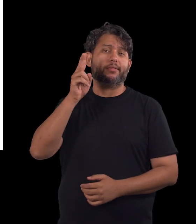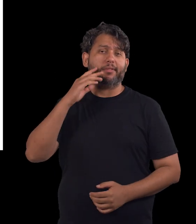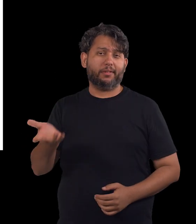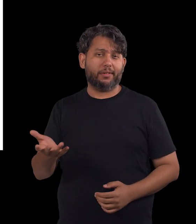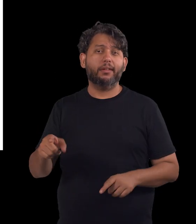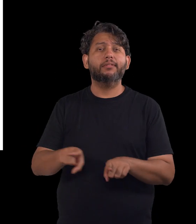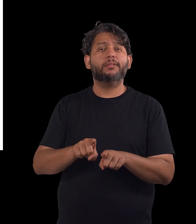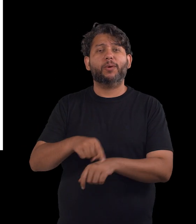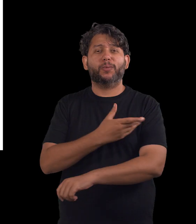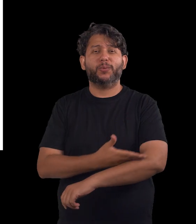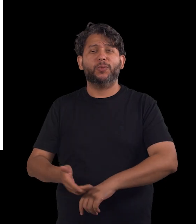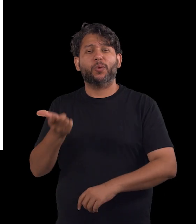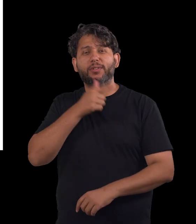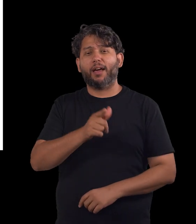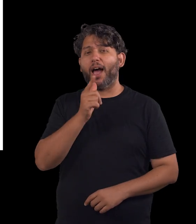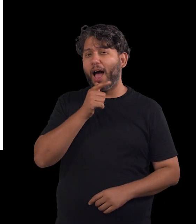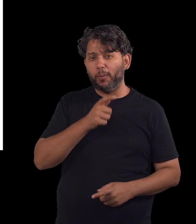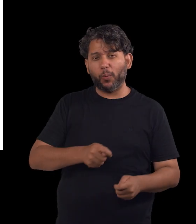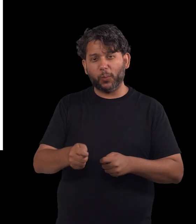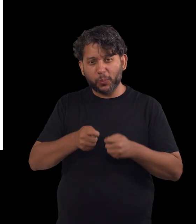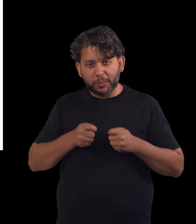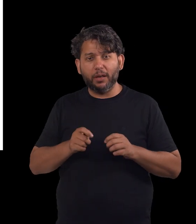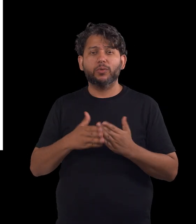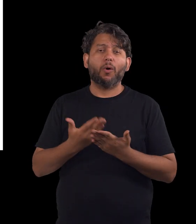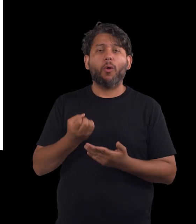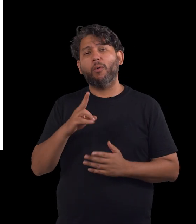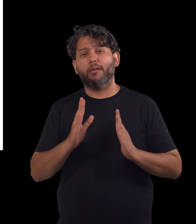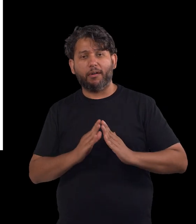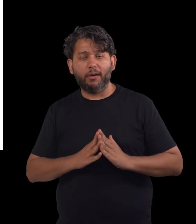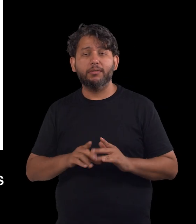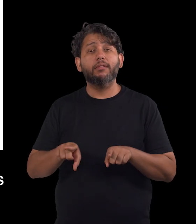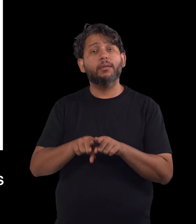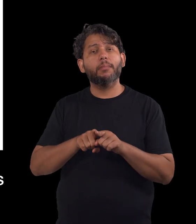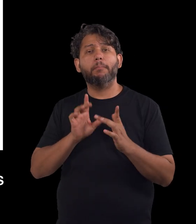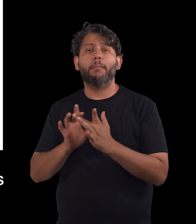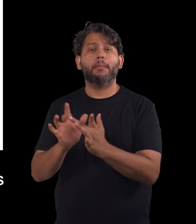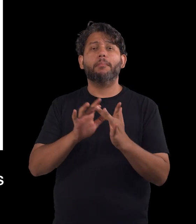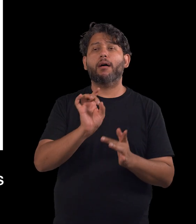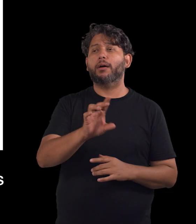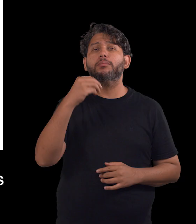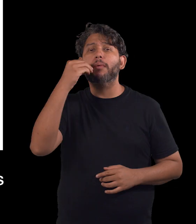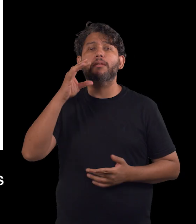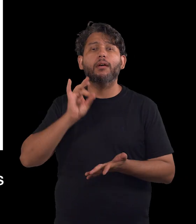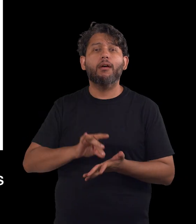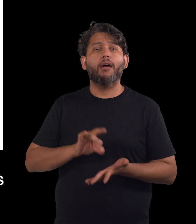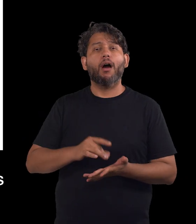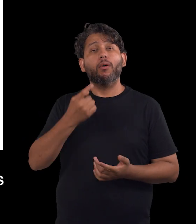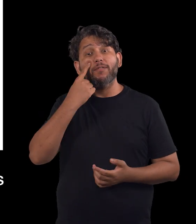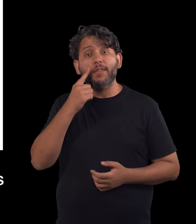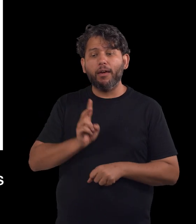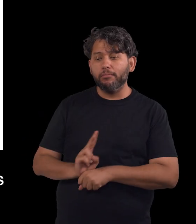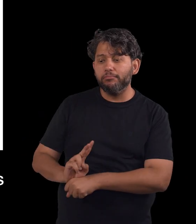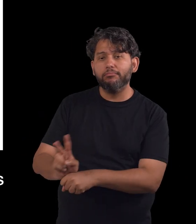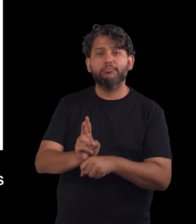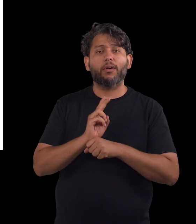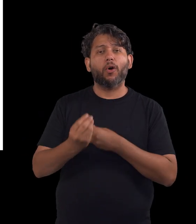criativas, registros sobre hábitos de economia de água na escola e em casa, além de articulações com experiências concretas